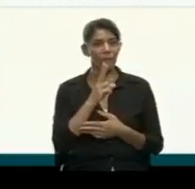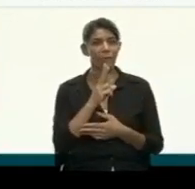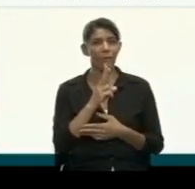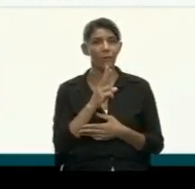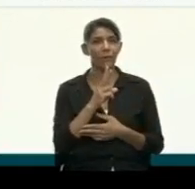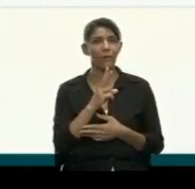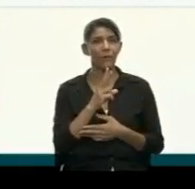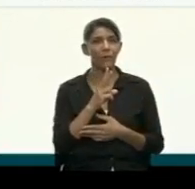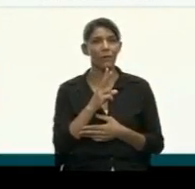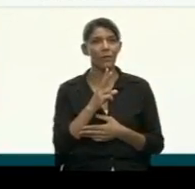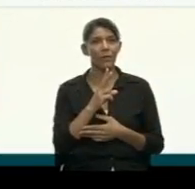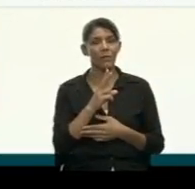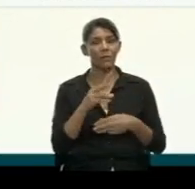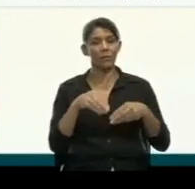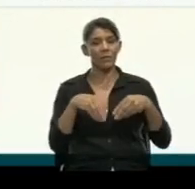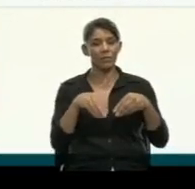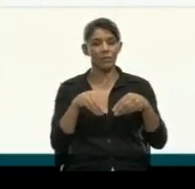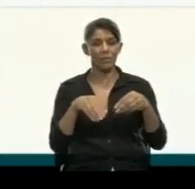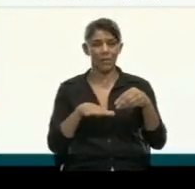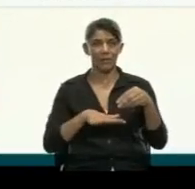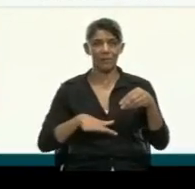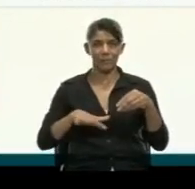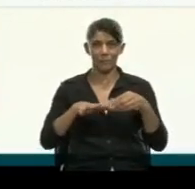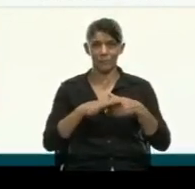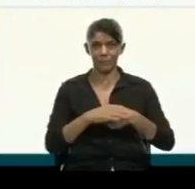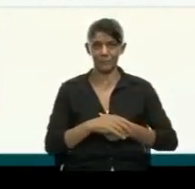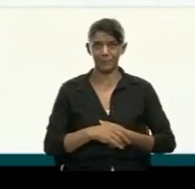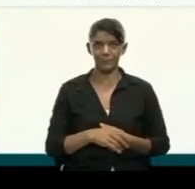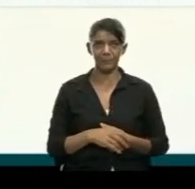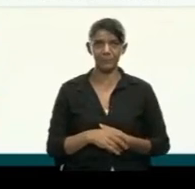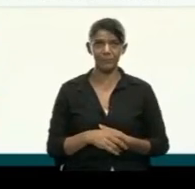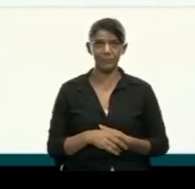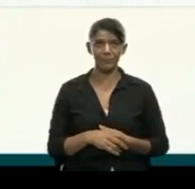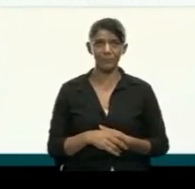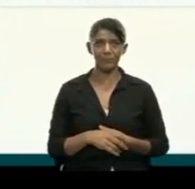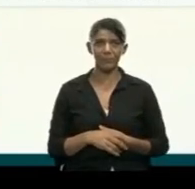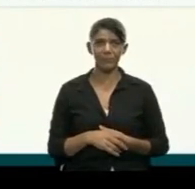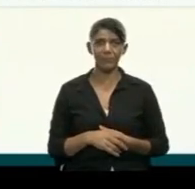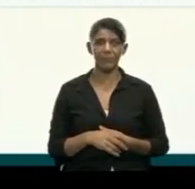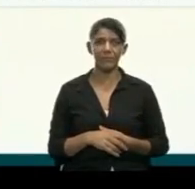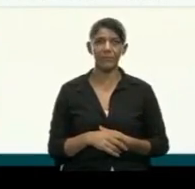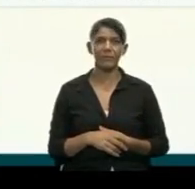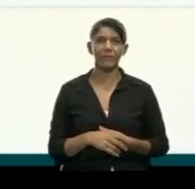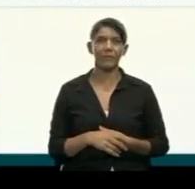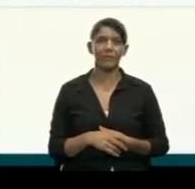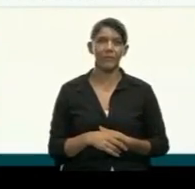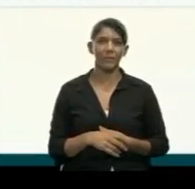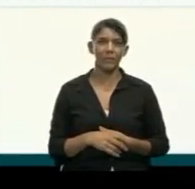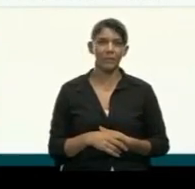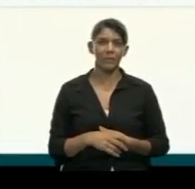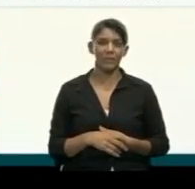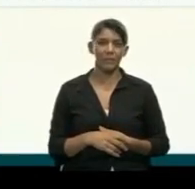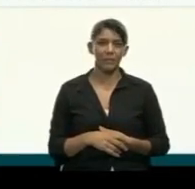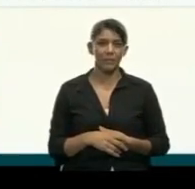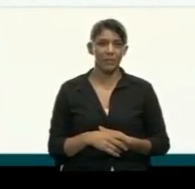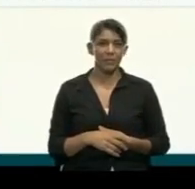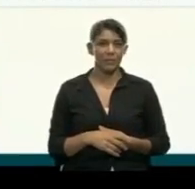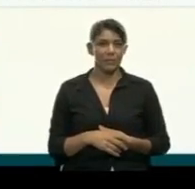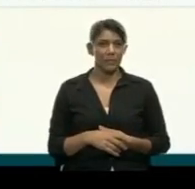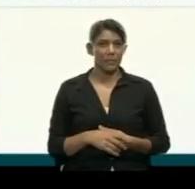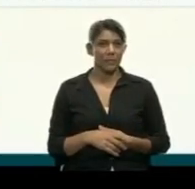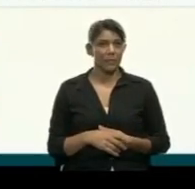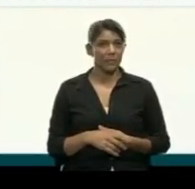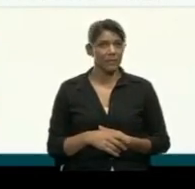rapaz deixou a terra lá no fundo do terreno. Aqui é uma imagem que o professor quer mostrar para vocês também, a título de curiosidade,